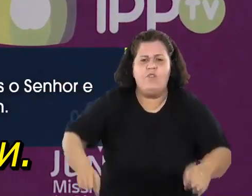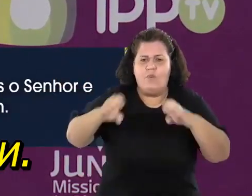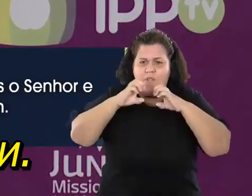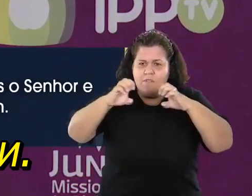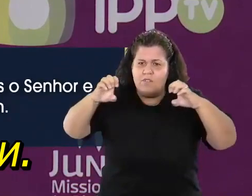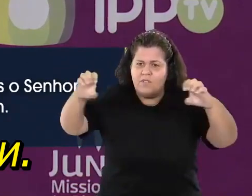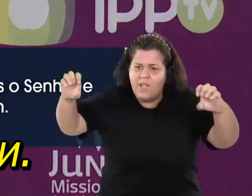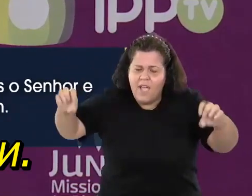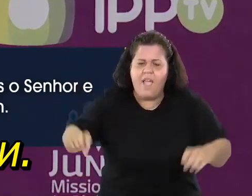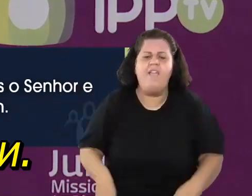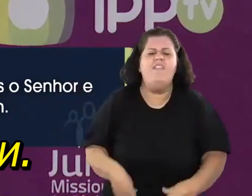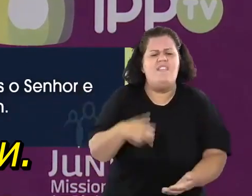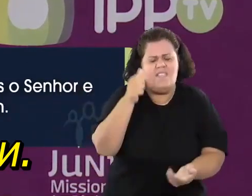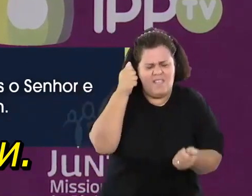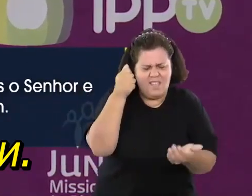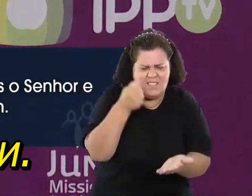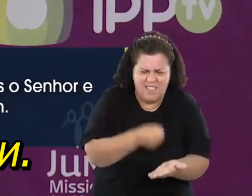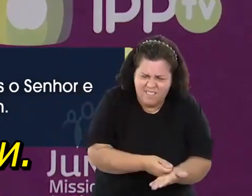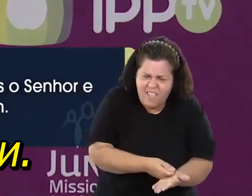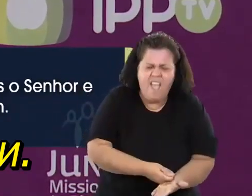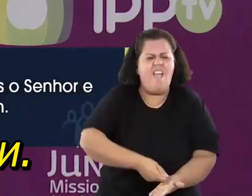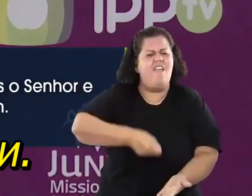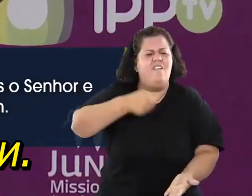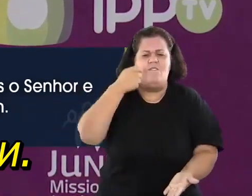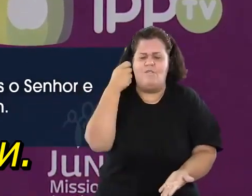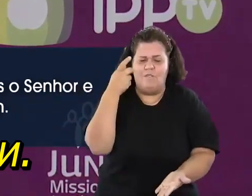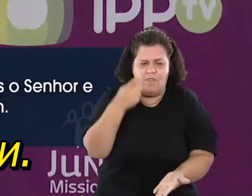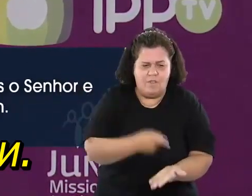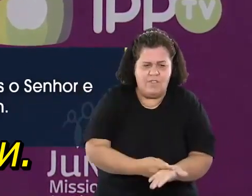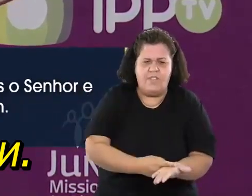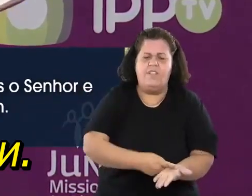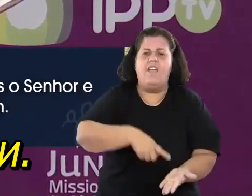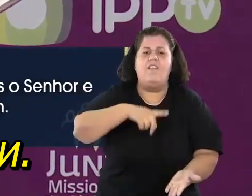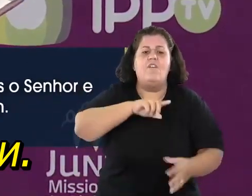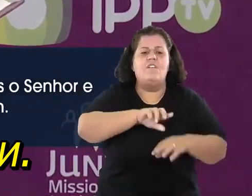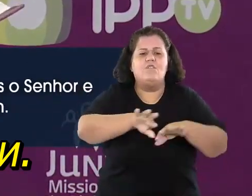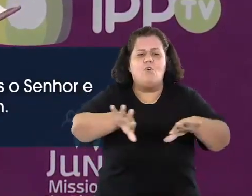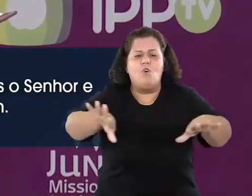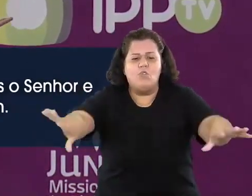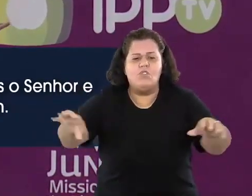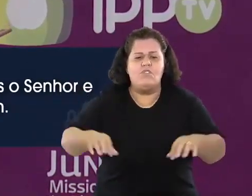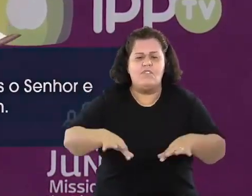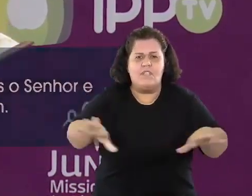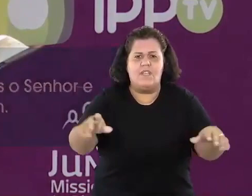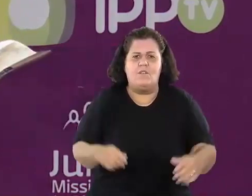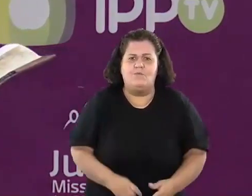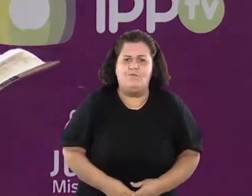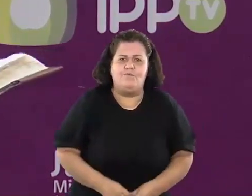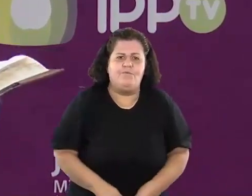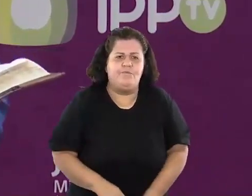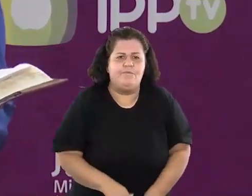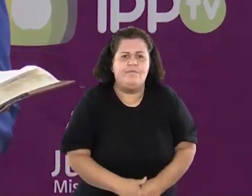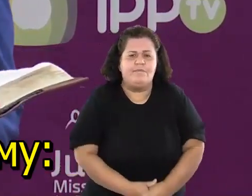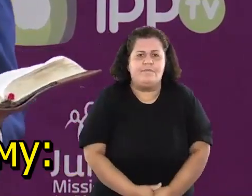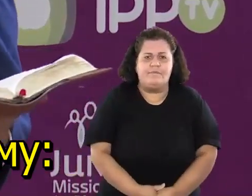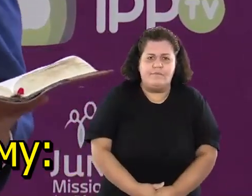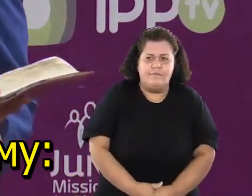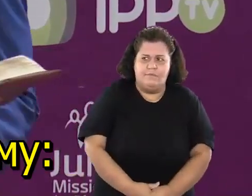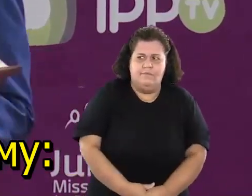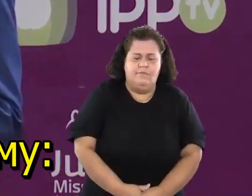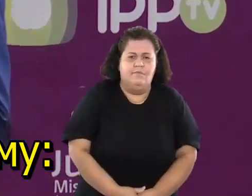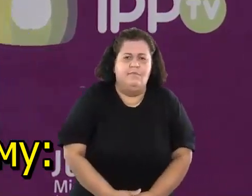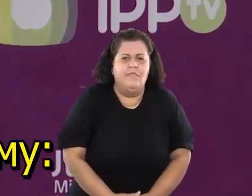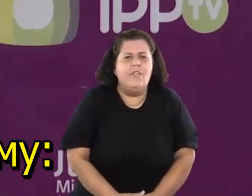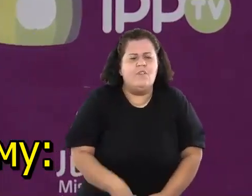e confirmando a palavra por meio de sinais que se seguiam. Amém. Eu